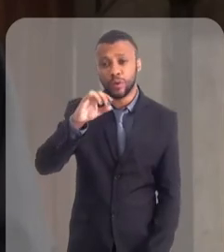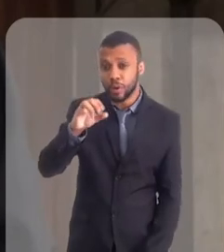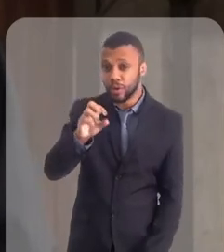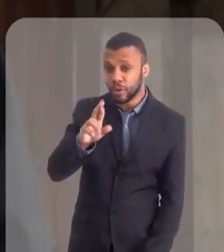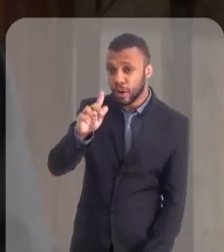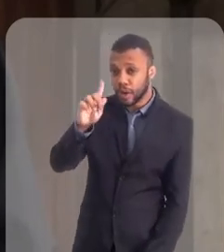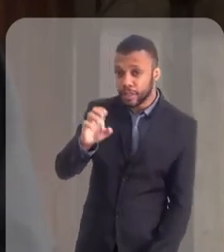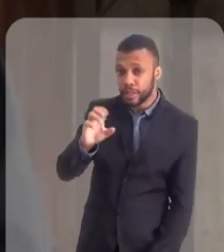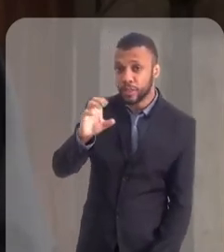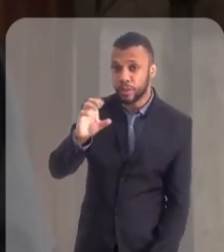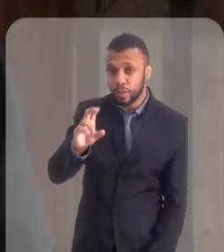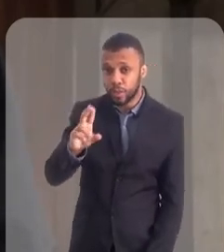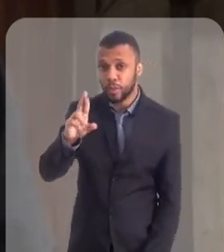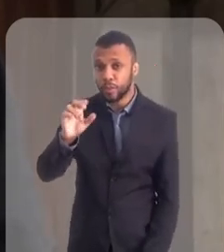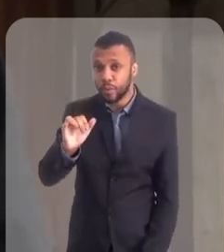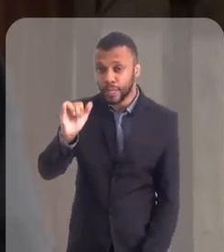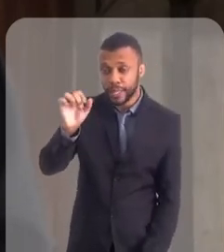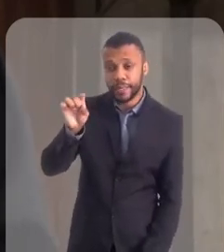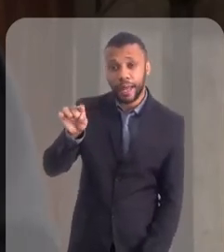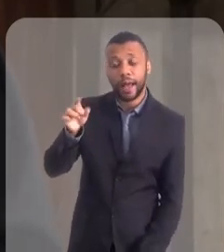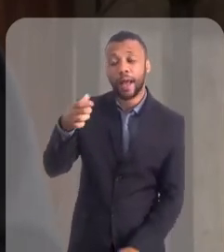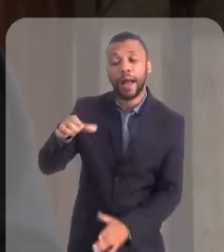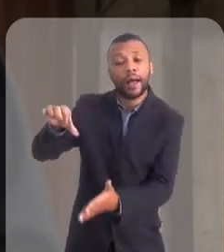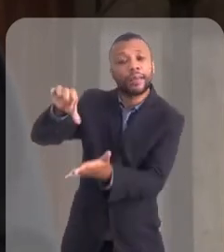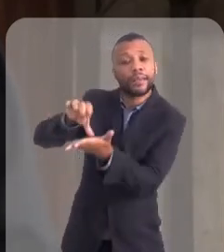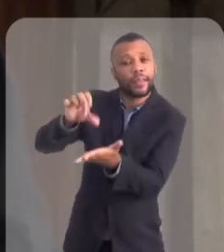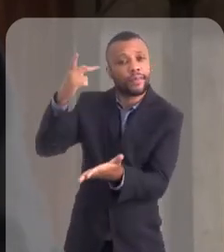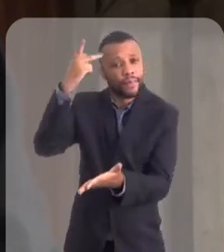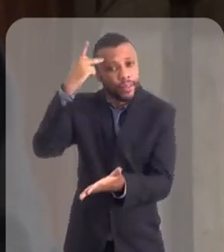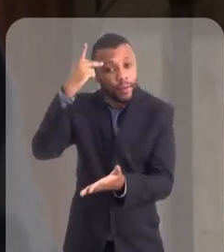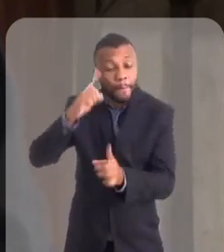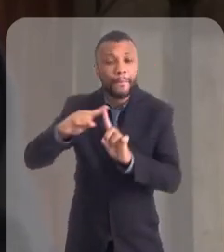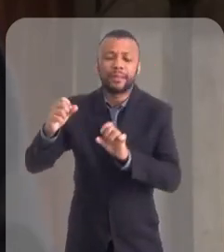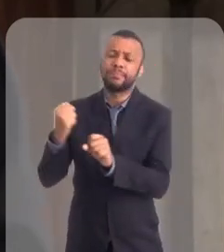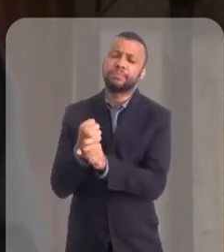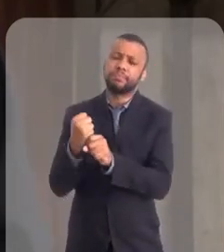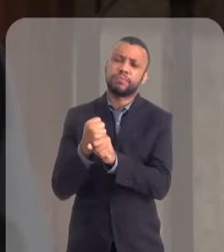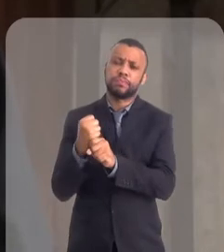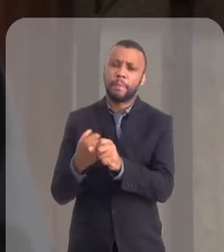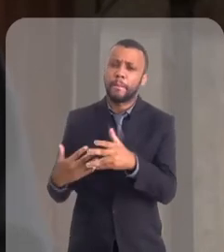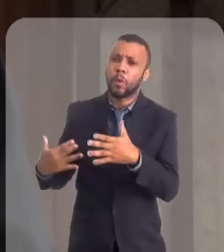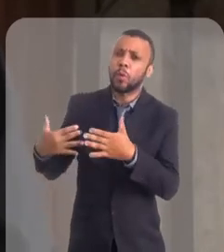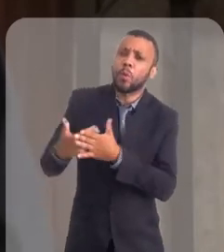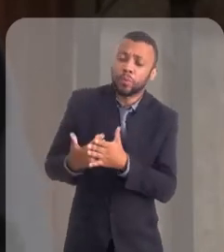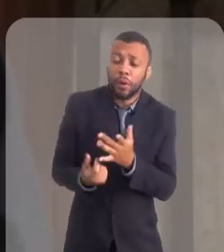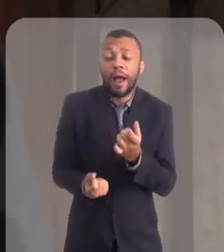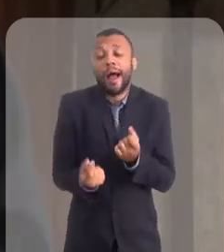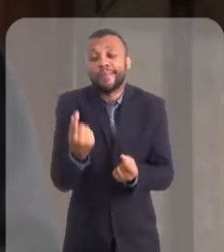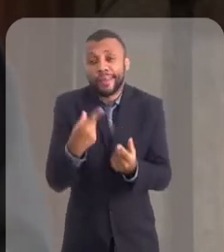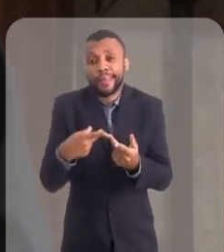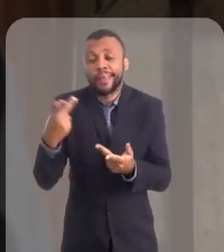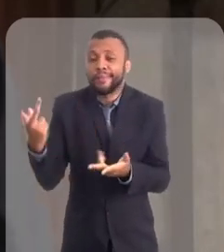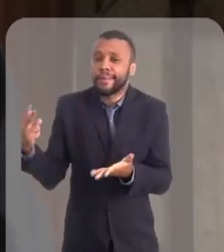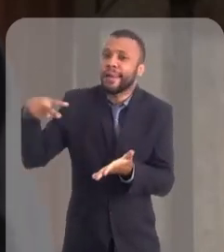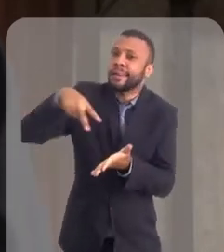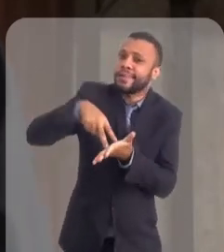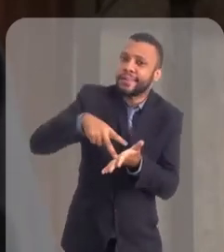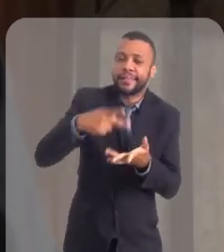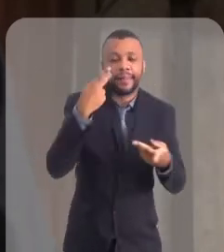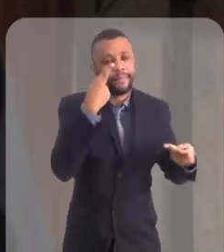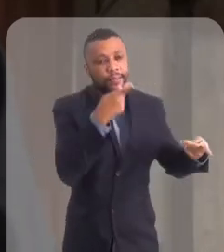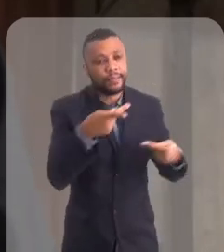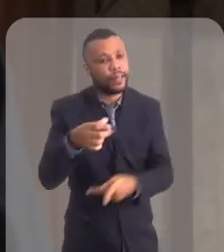bispo, Dom Jorge Cury, que fica... A sede fica em São Paulo, mas como ele foi pároco muitos anos aqui, de vez em quando ele está aqui